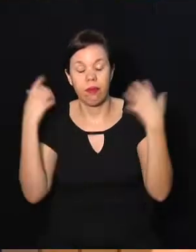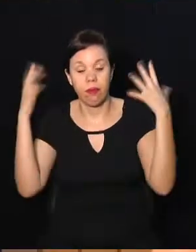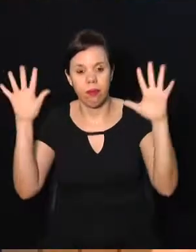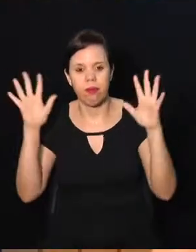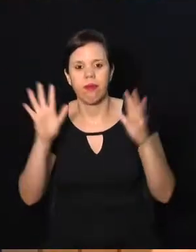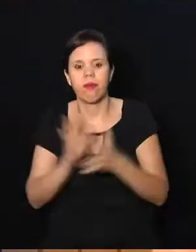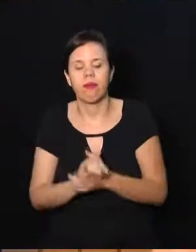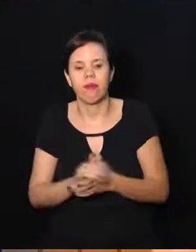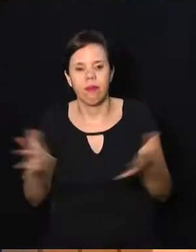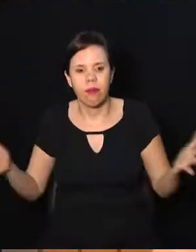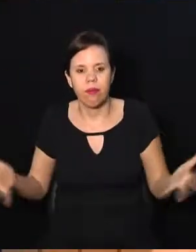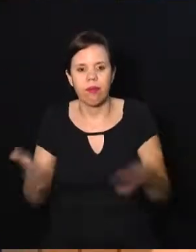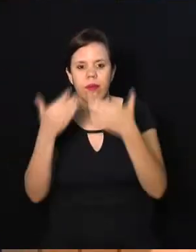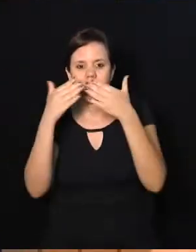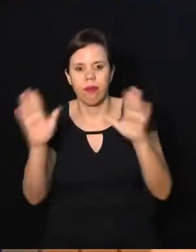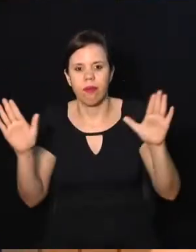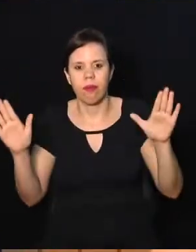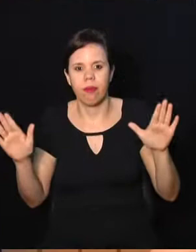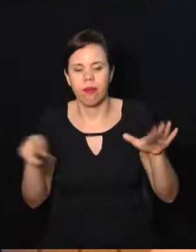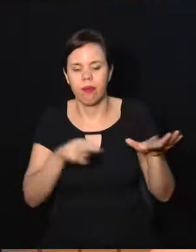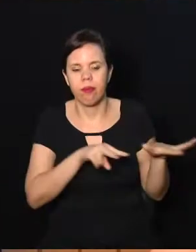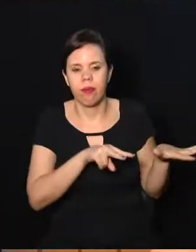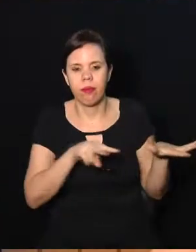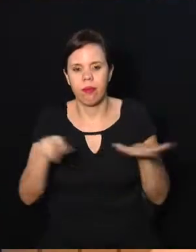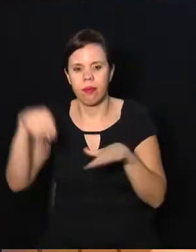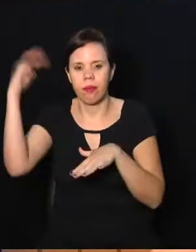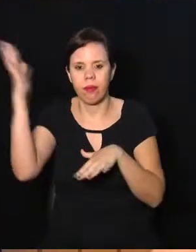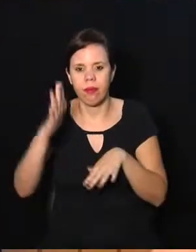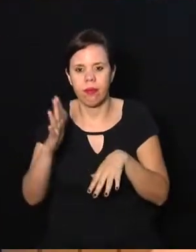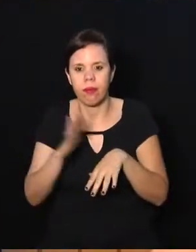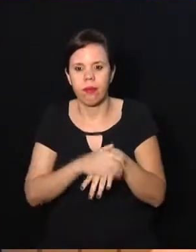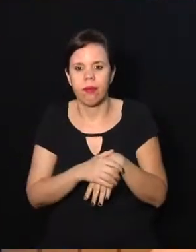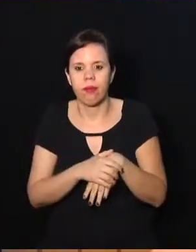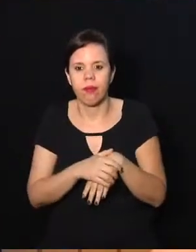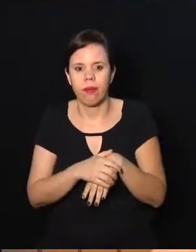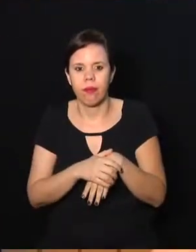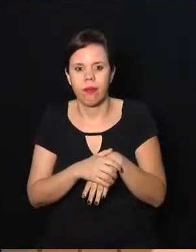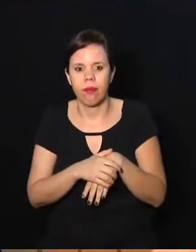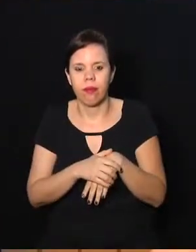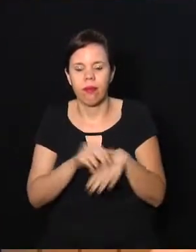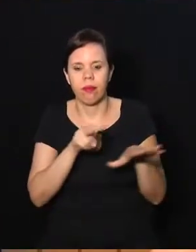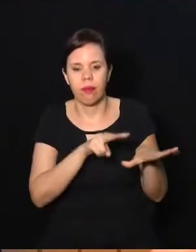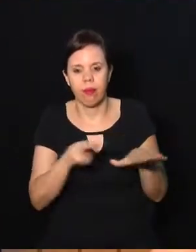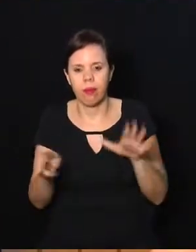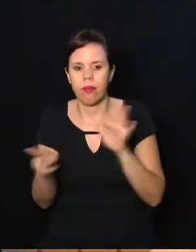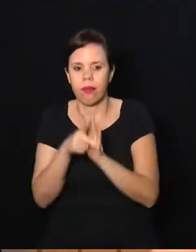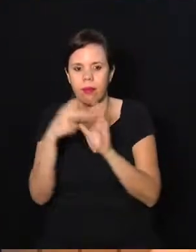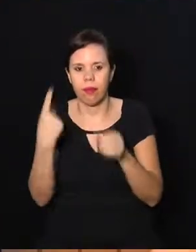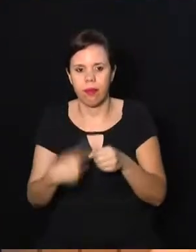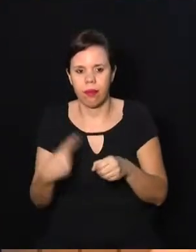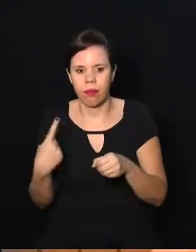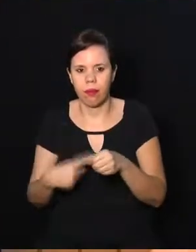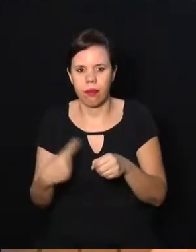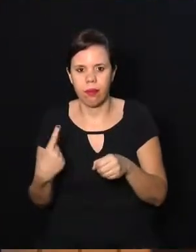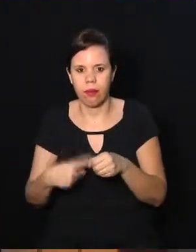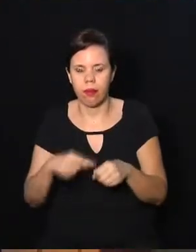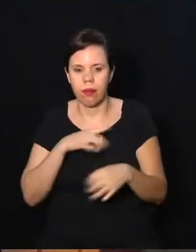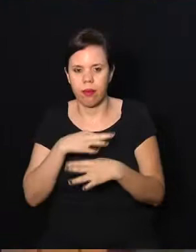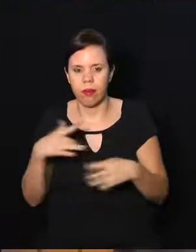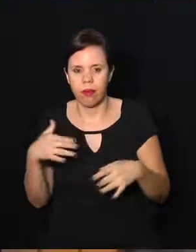de lançamento da Semana Nacional e Semana Municipal, né? Porque,